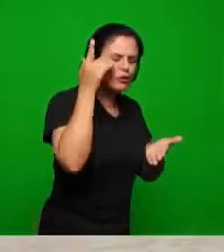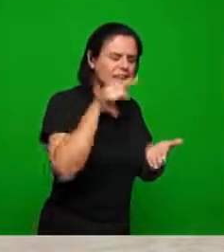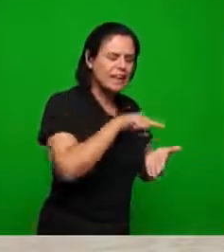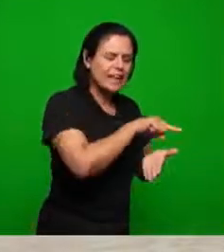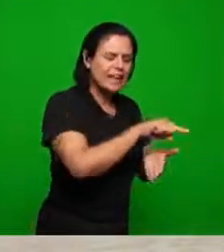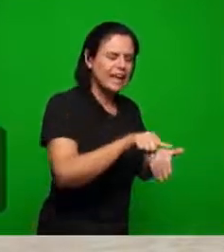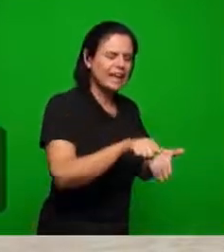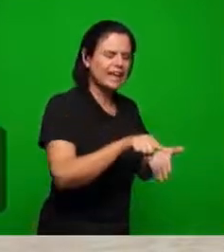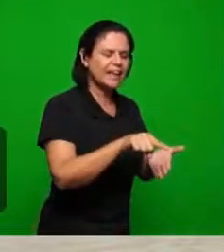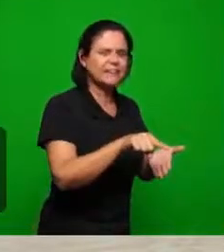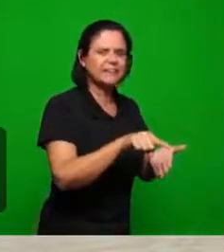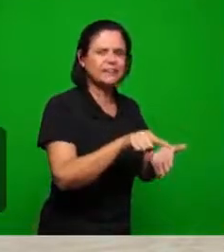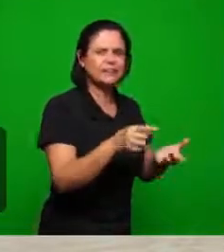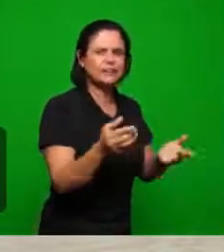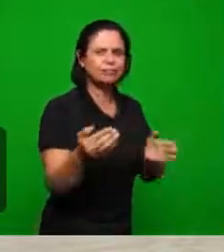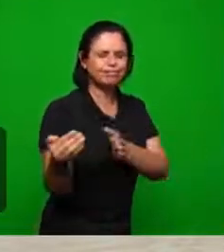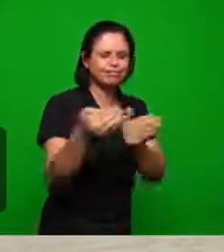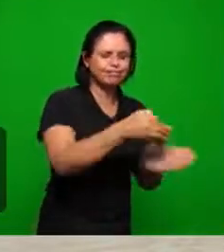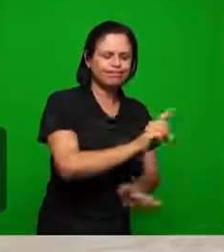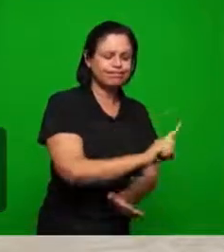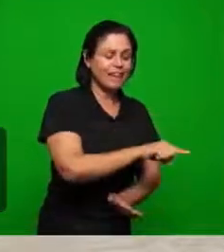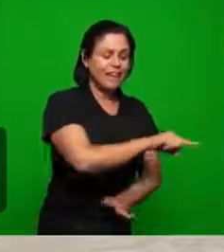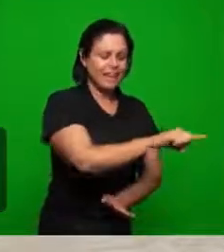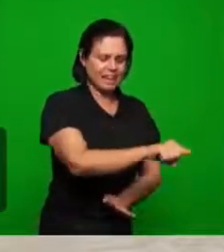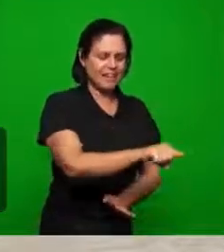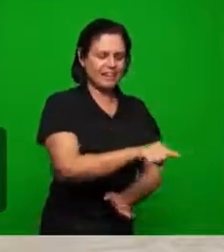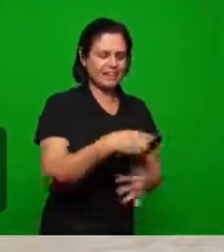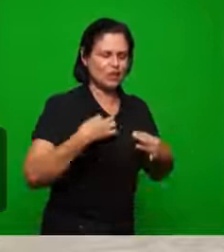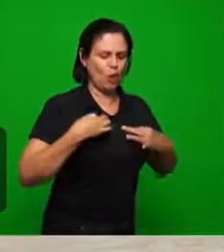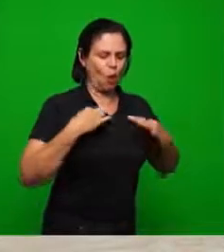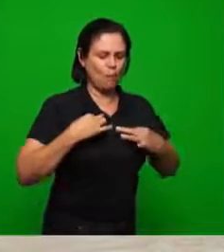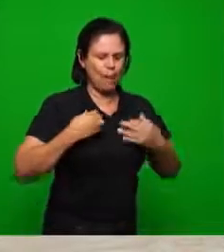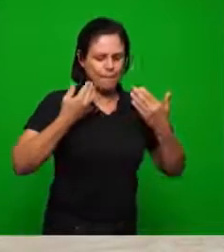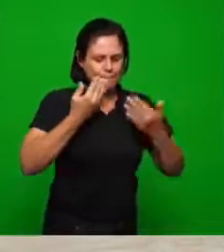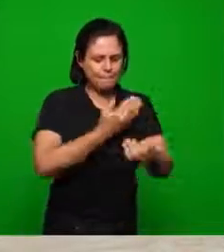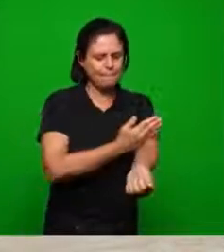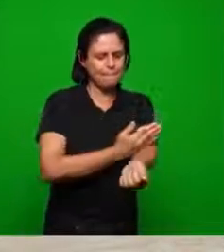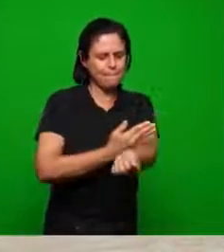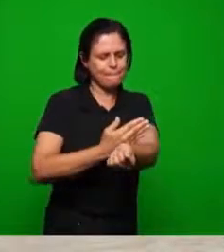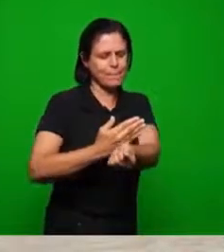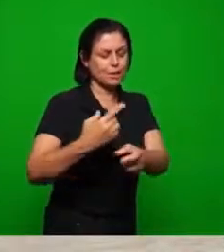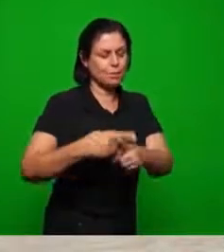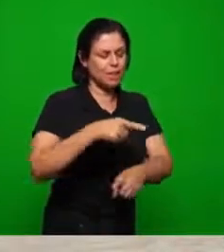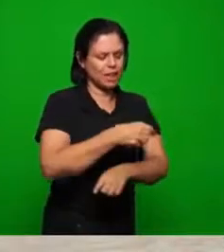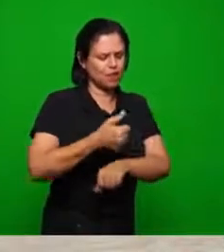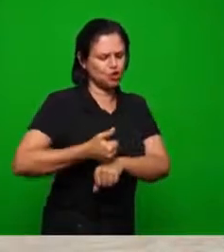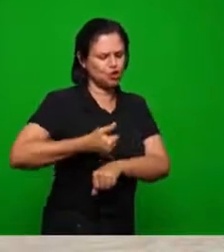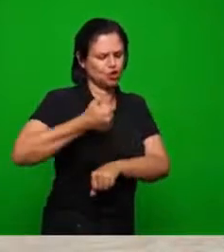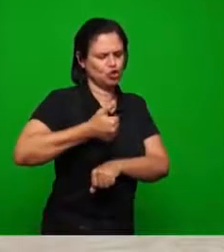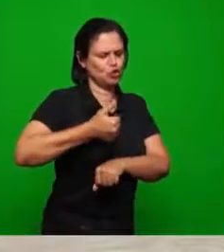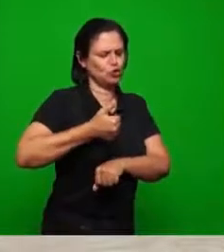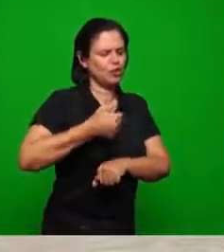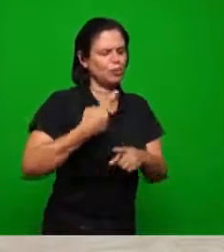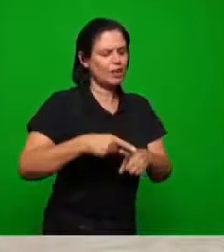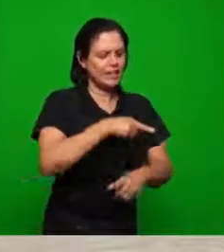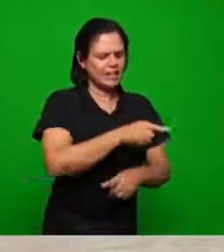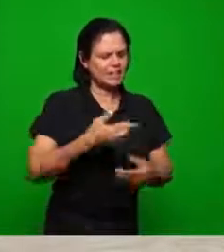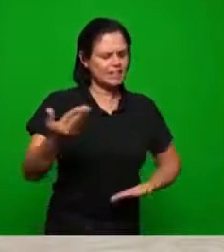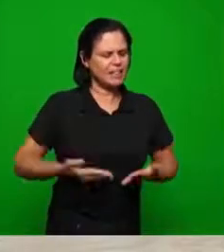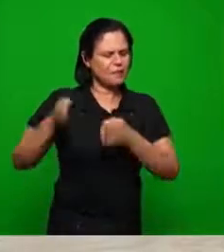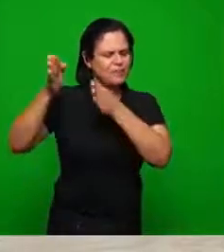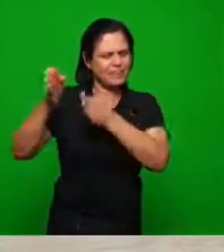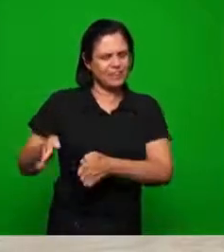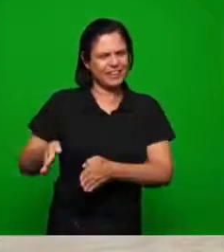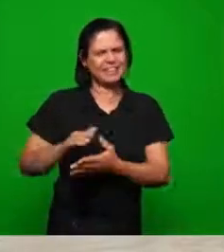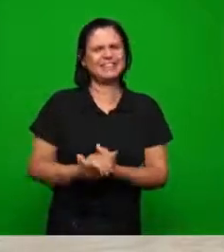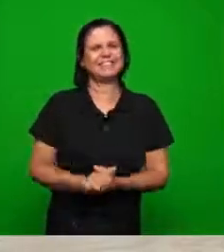suas vestes e comigo andarão de branco, porque são dignas disso. Então está aqui o momento